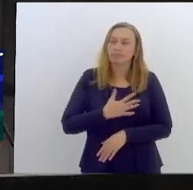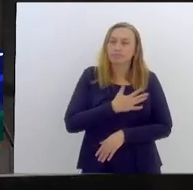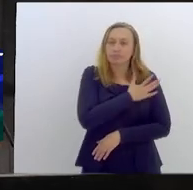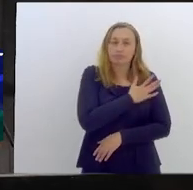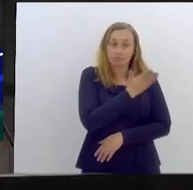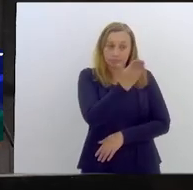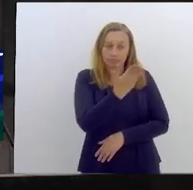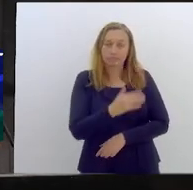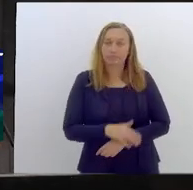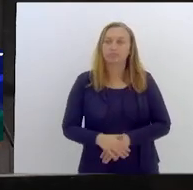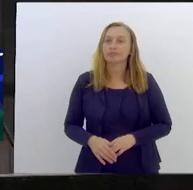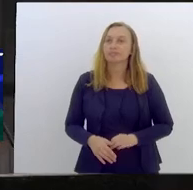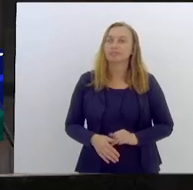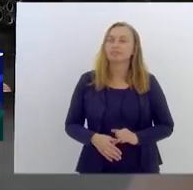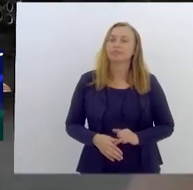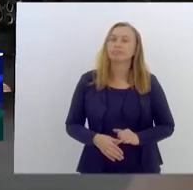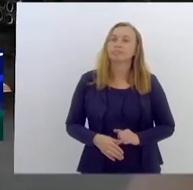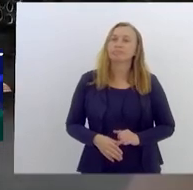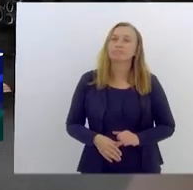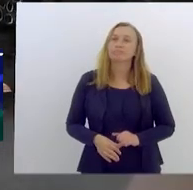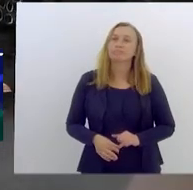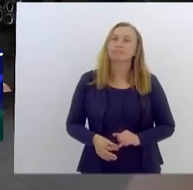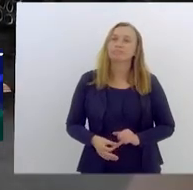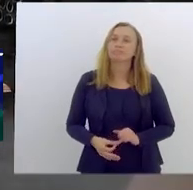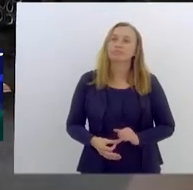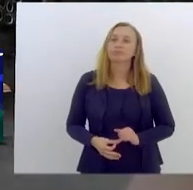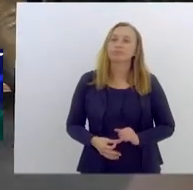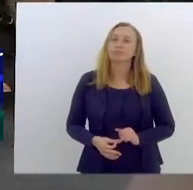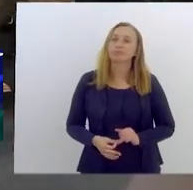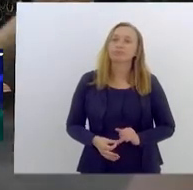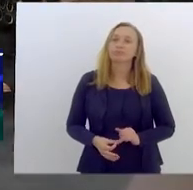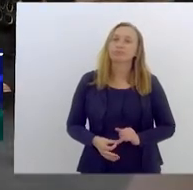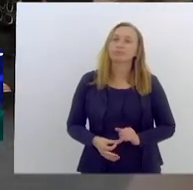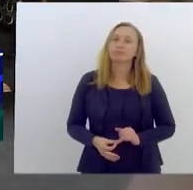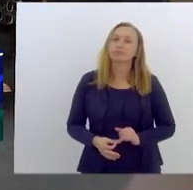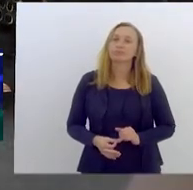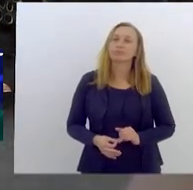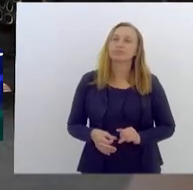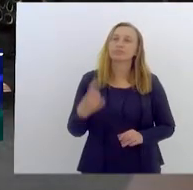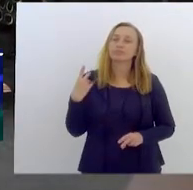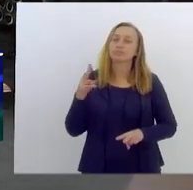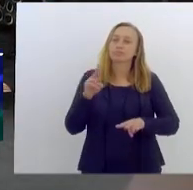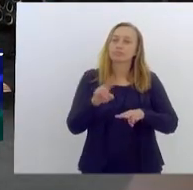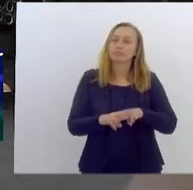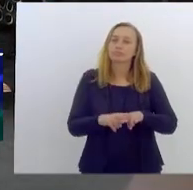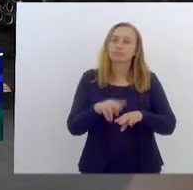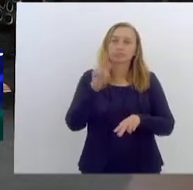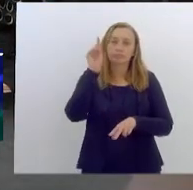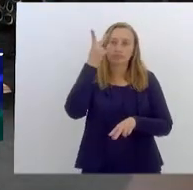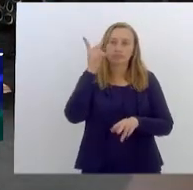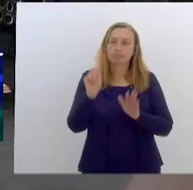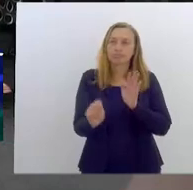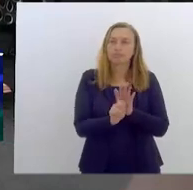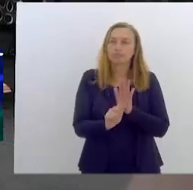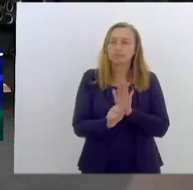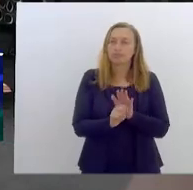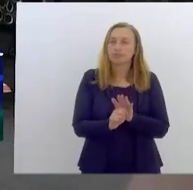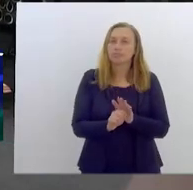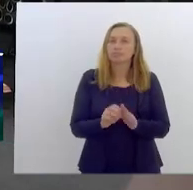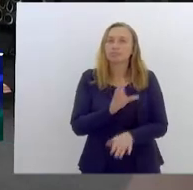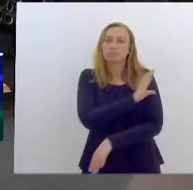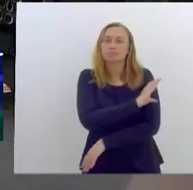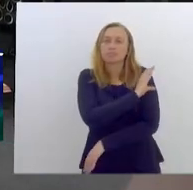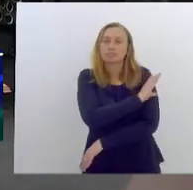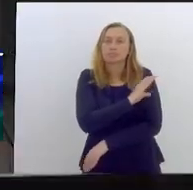ali. Eles, há um tempo atrás, fizeram uma apreensão histórica de drogas na cidade de